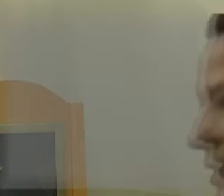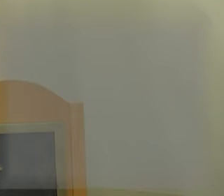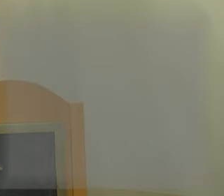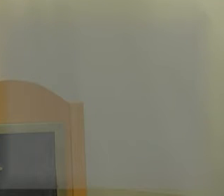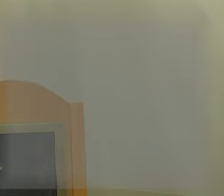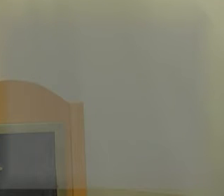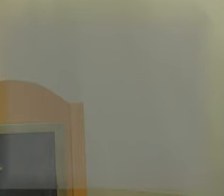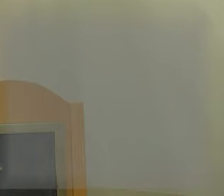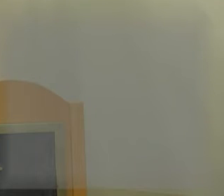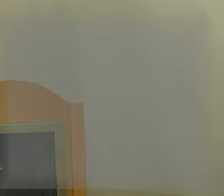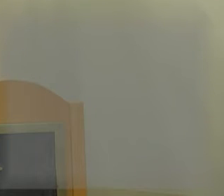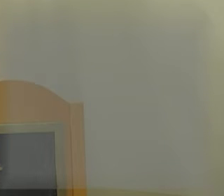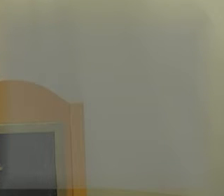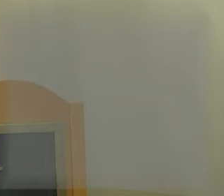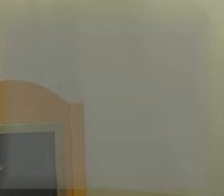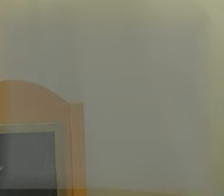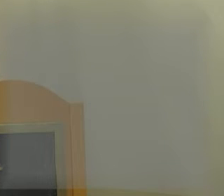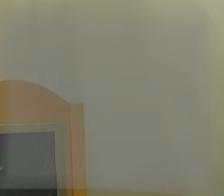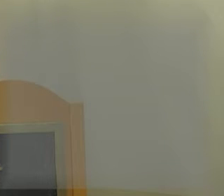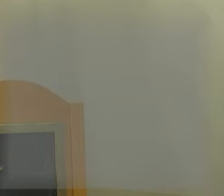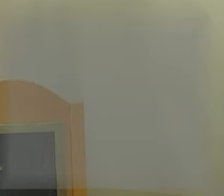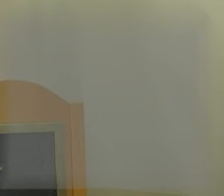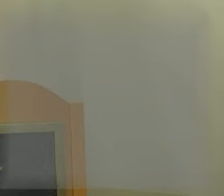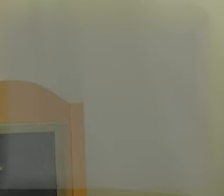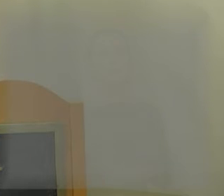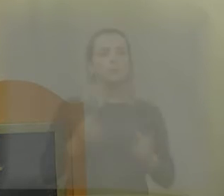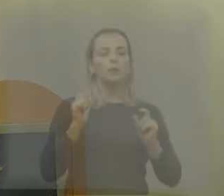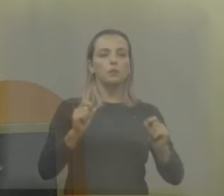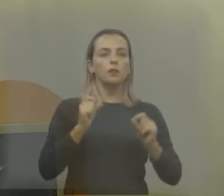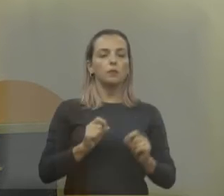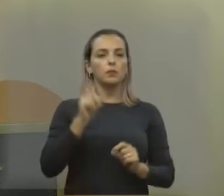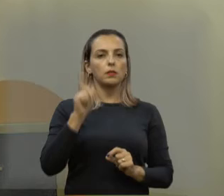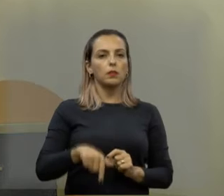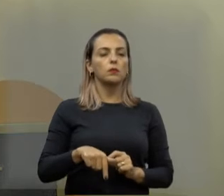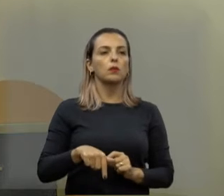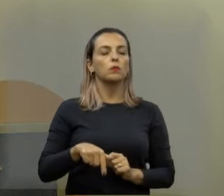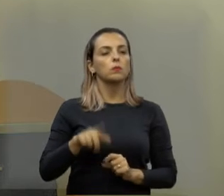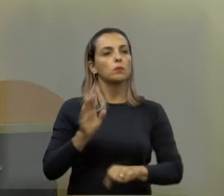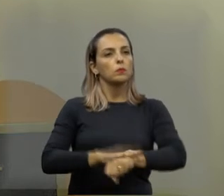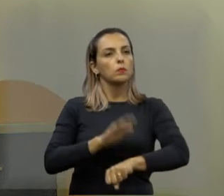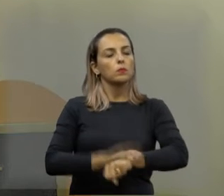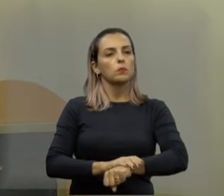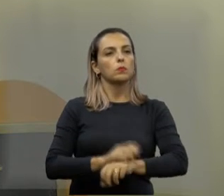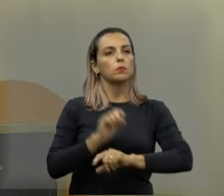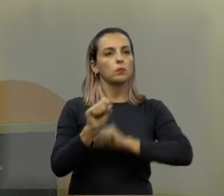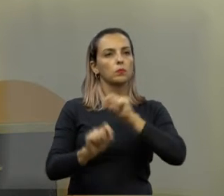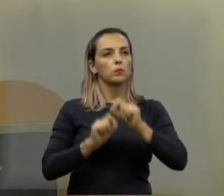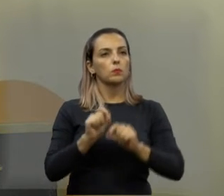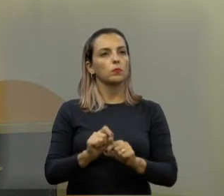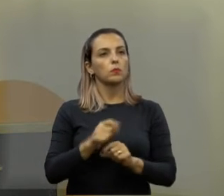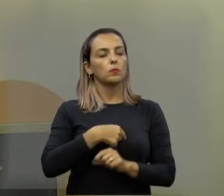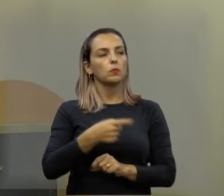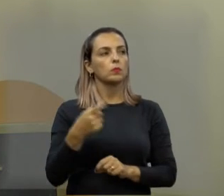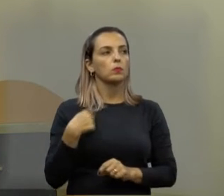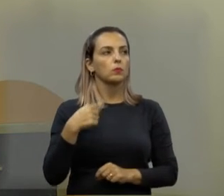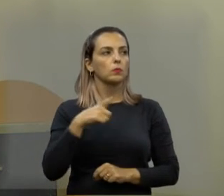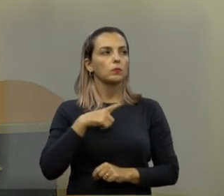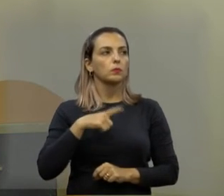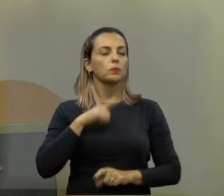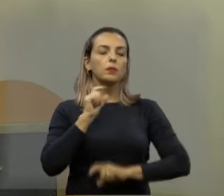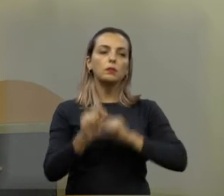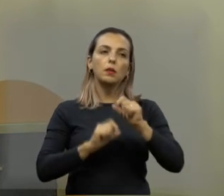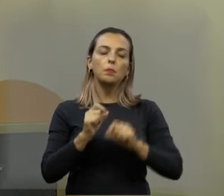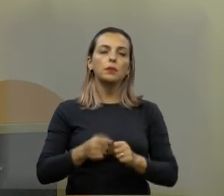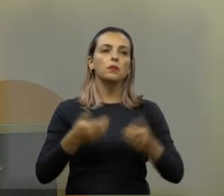que e quando eu fui Eleita Eu sabia que ia chegar um momento que nós teríamos